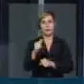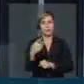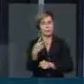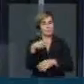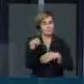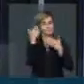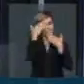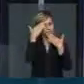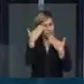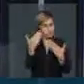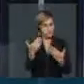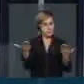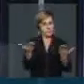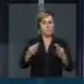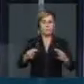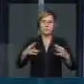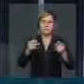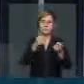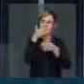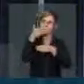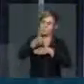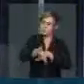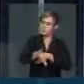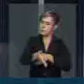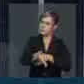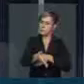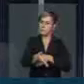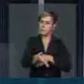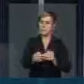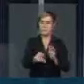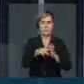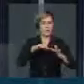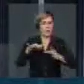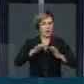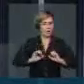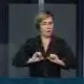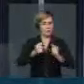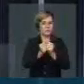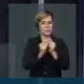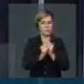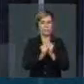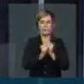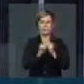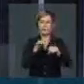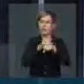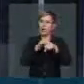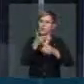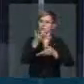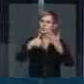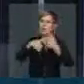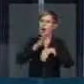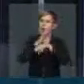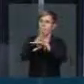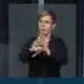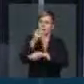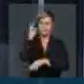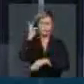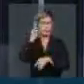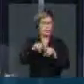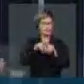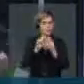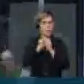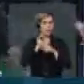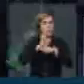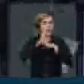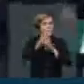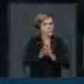agradecer aqui a presença de todos que estão participando dos movimentos Diálogos pelo Maranhão e gostaríamos de, juntos, ajudarmos